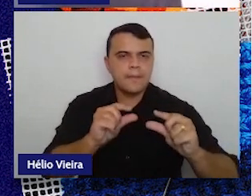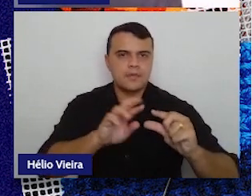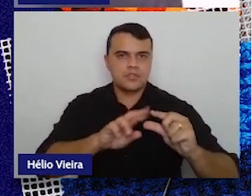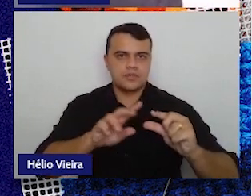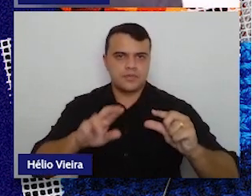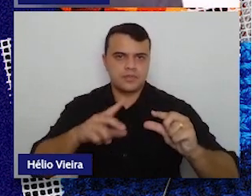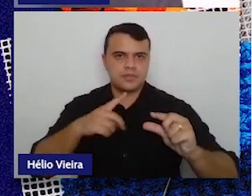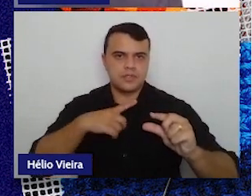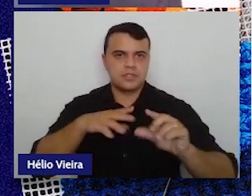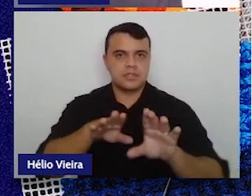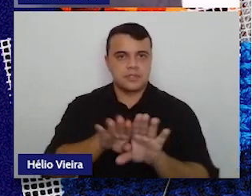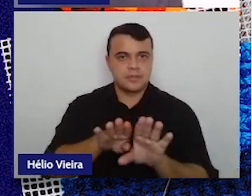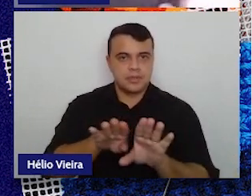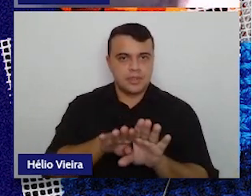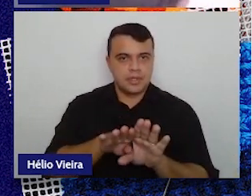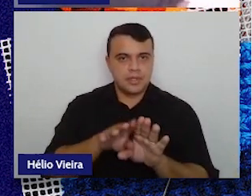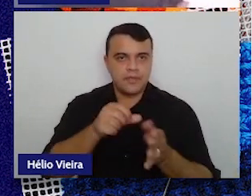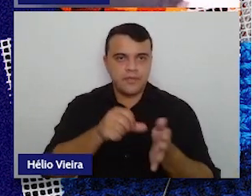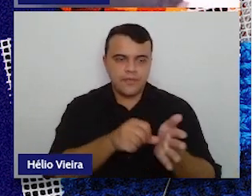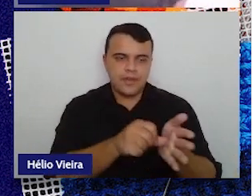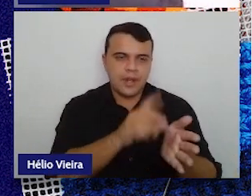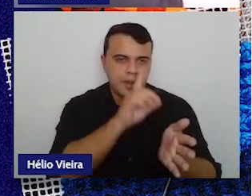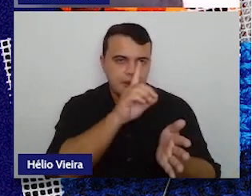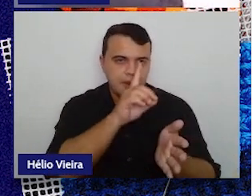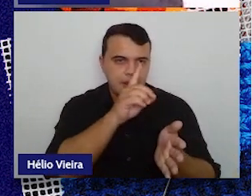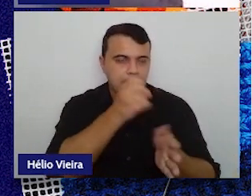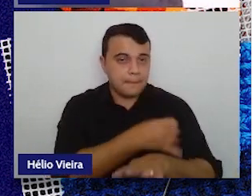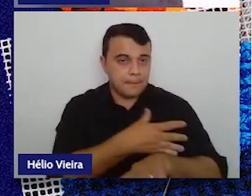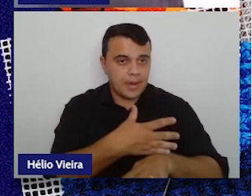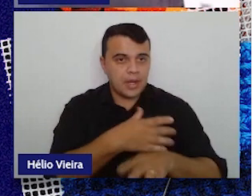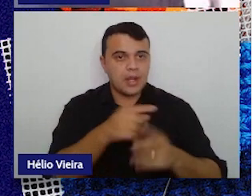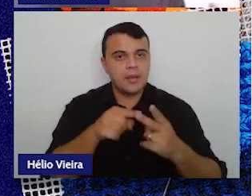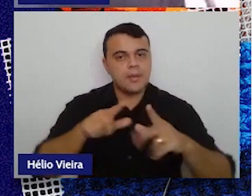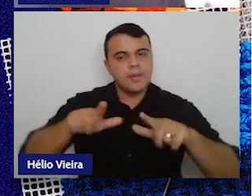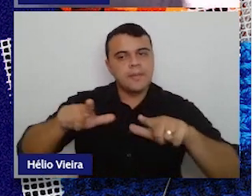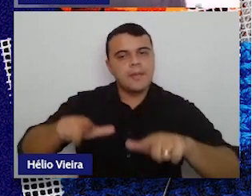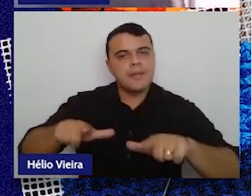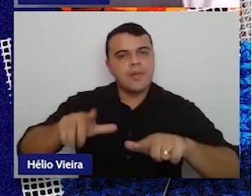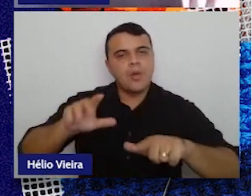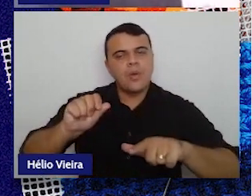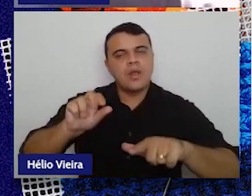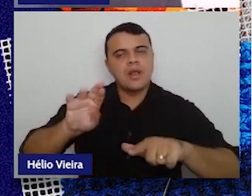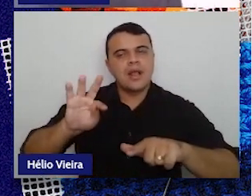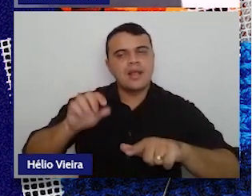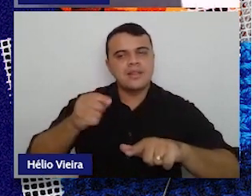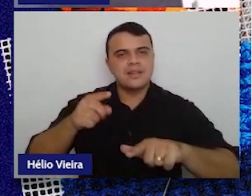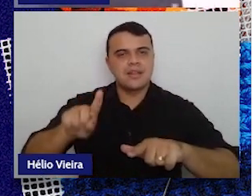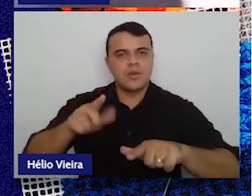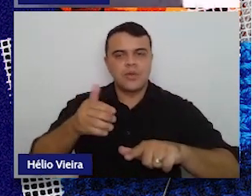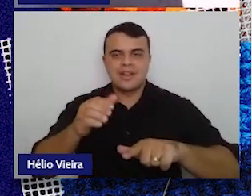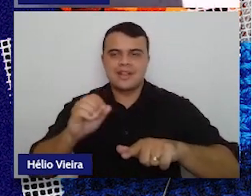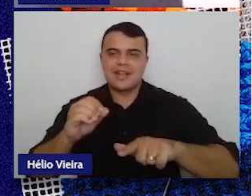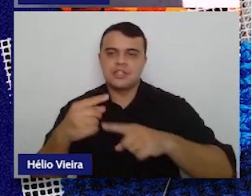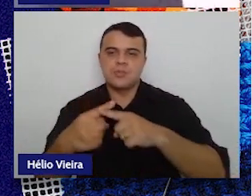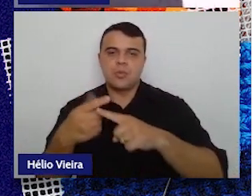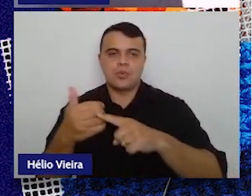precisar também de fita crepe, do papel cartão, do formato de 10 por 10, que é um formato bem tranquilo para